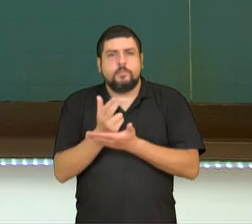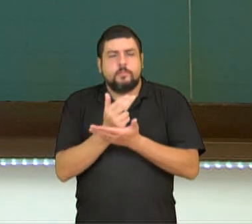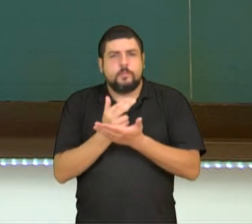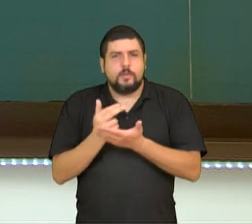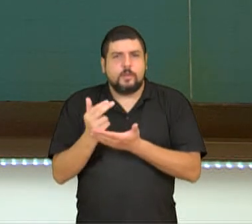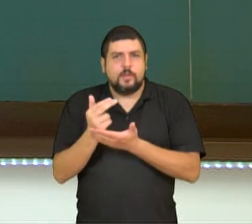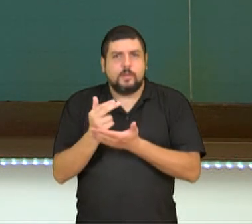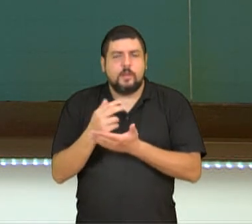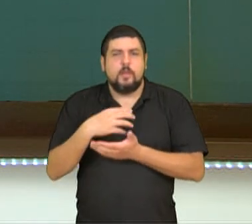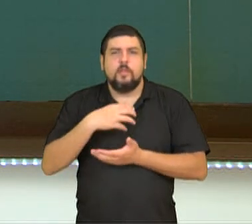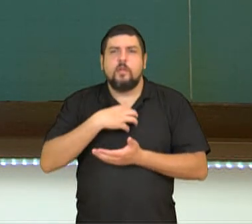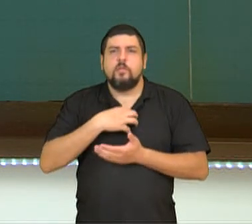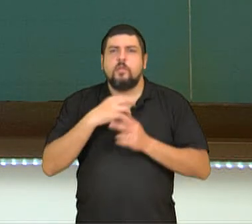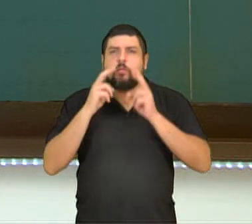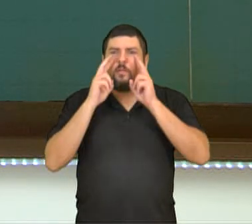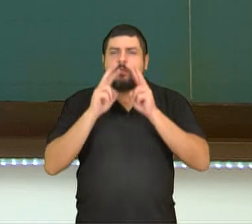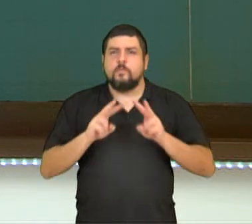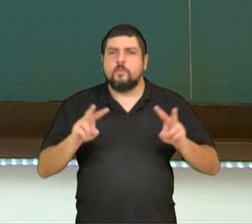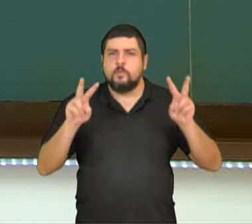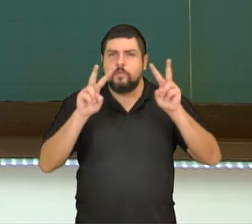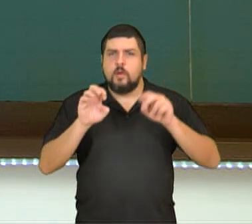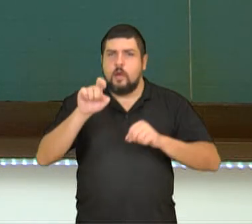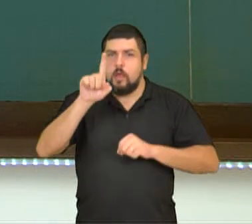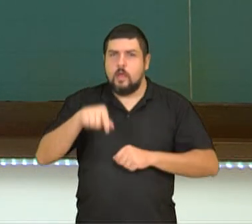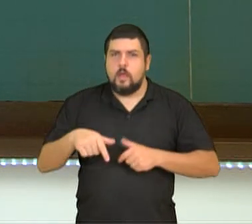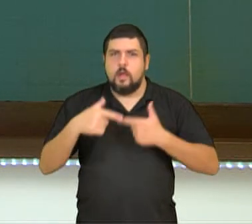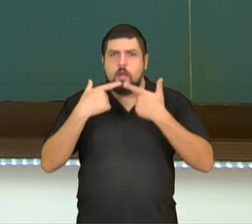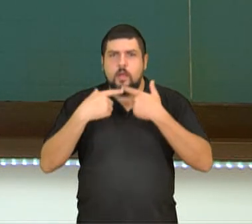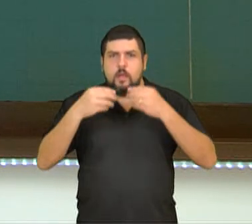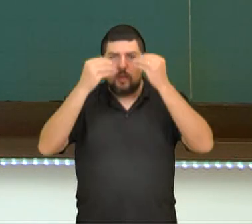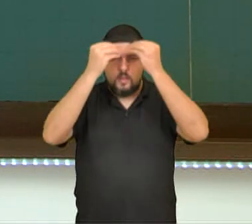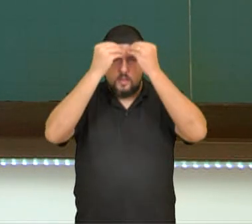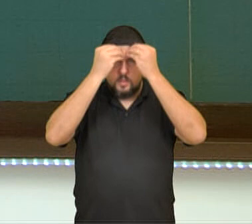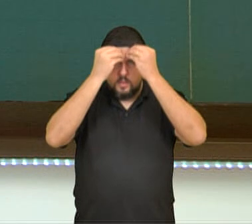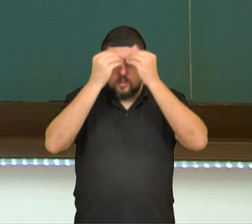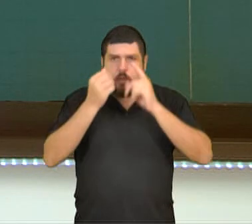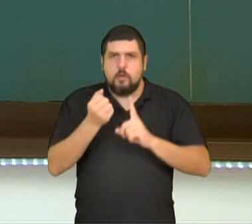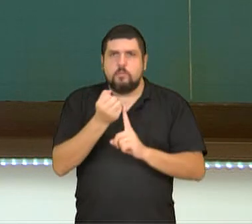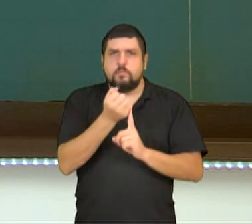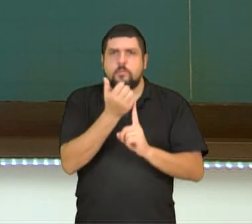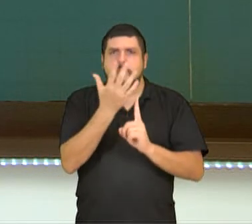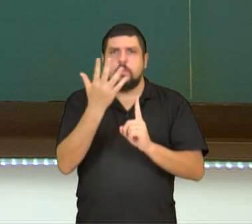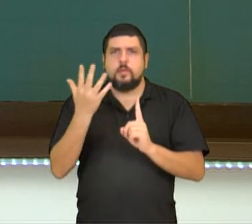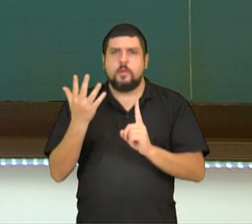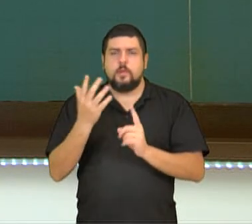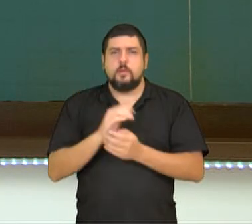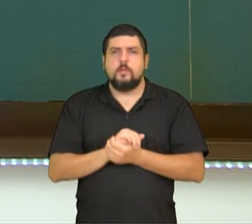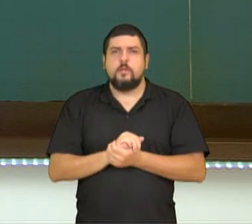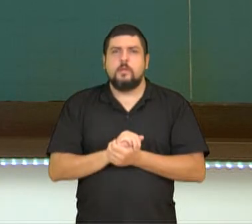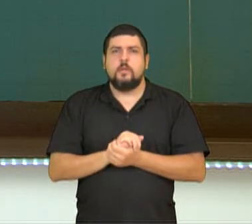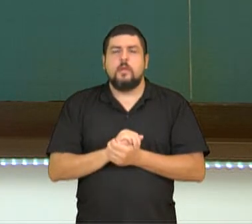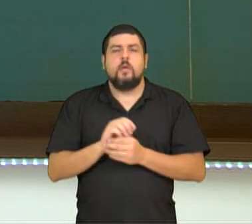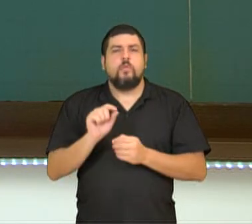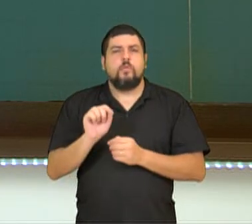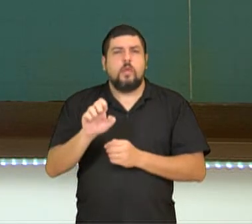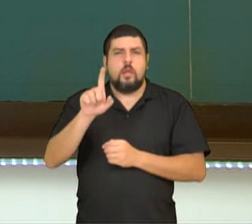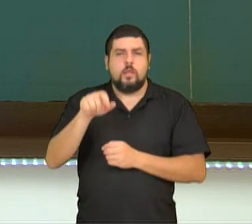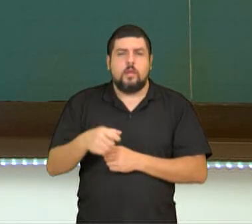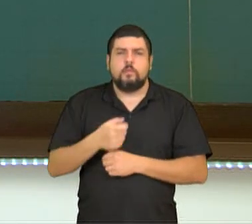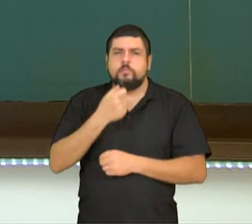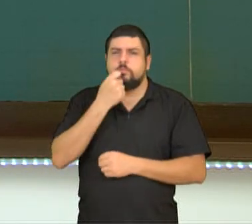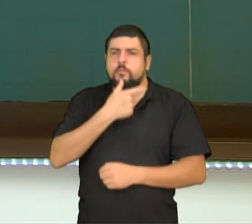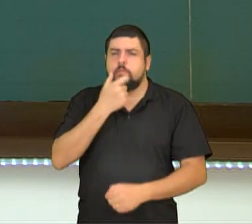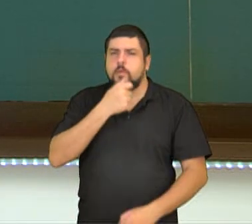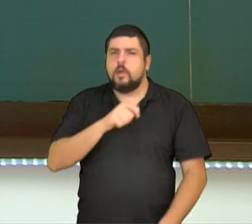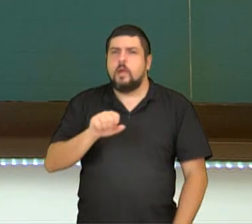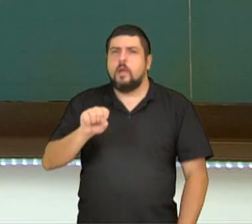visuais que constituem a linguagem não verbal da charge, muitas vezes numa sátira, para provocar o humor e,